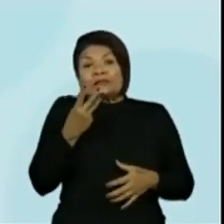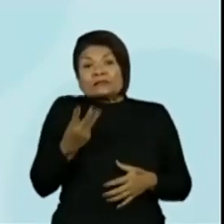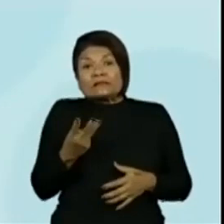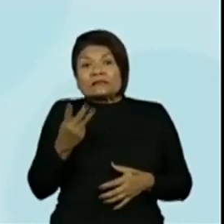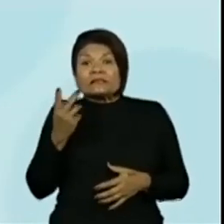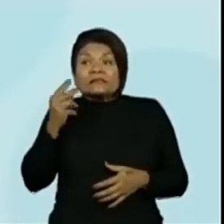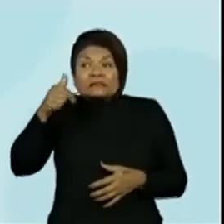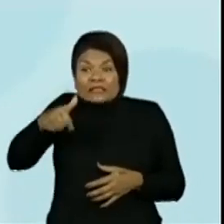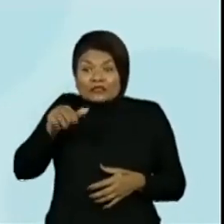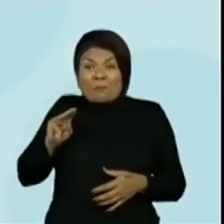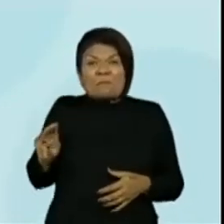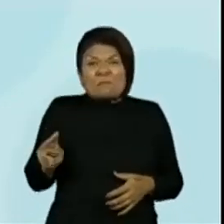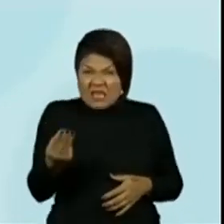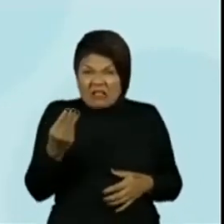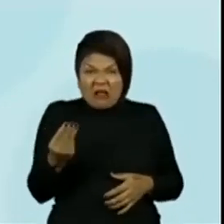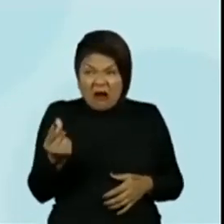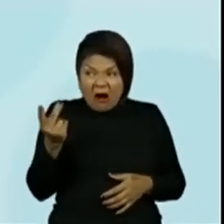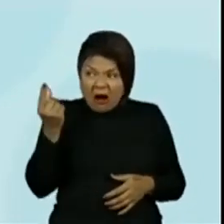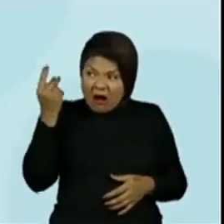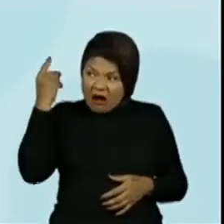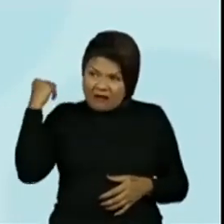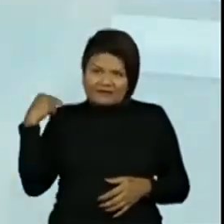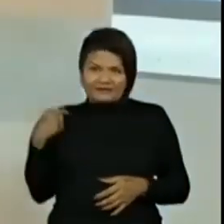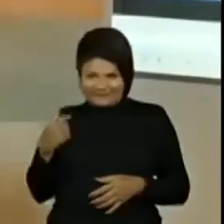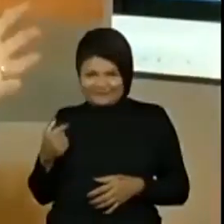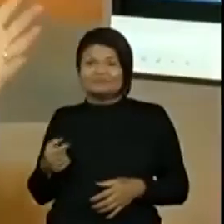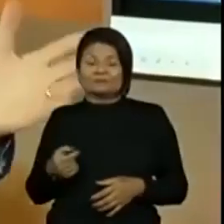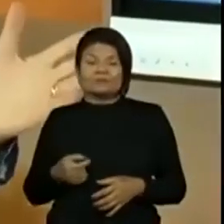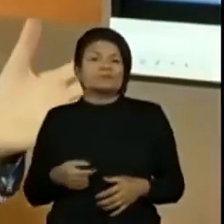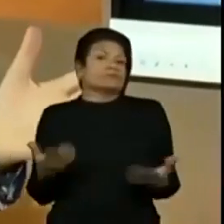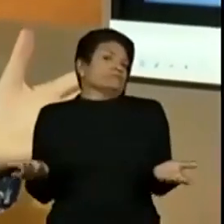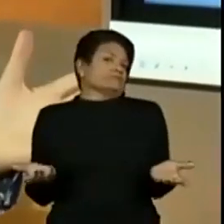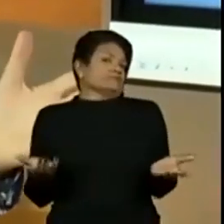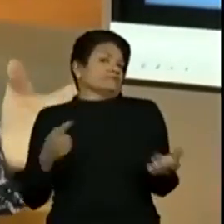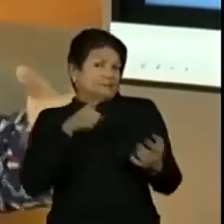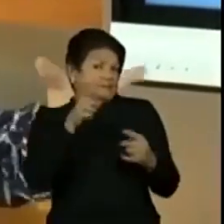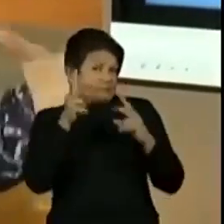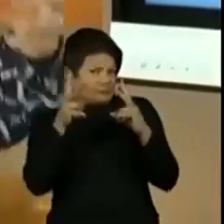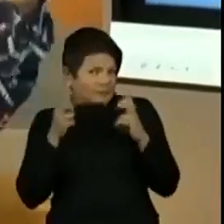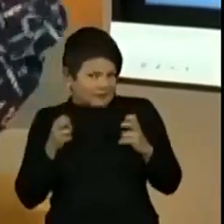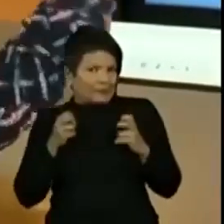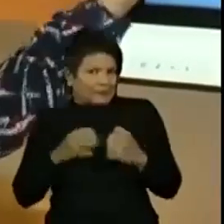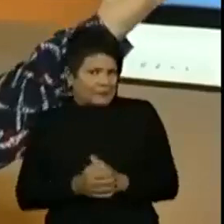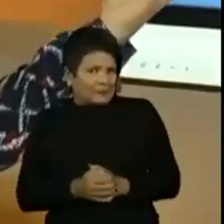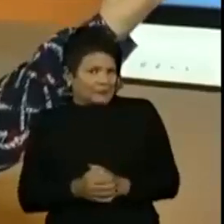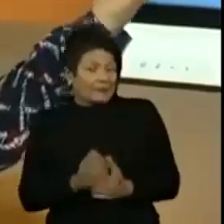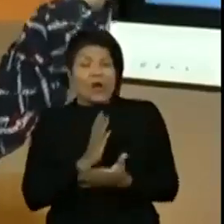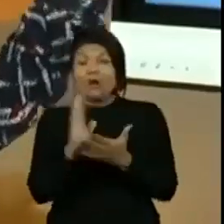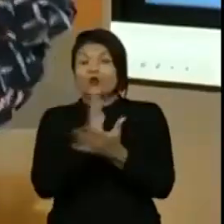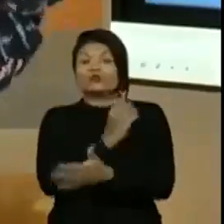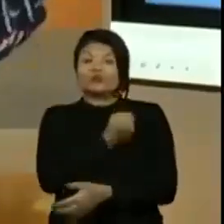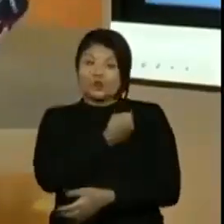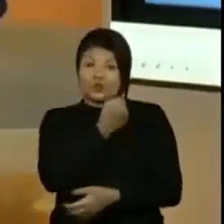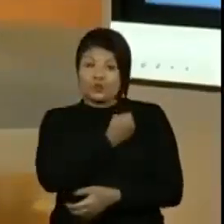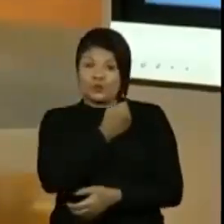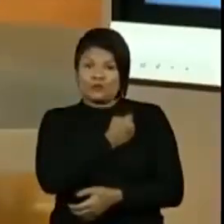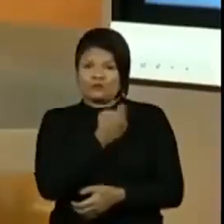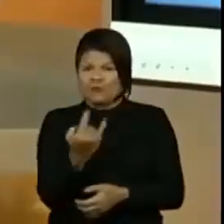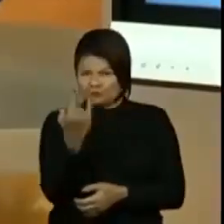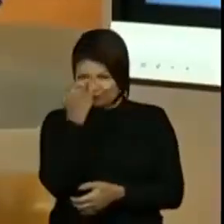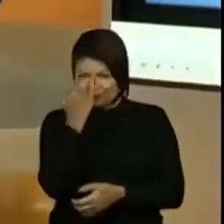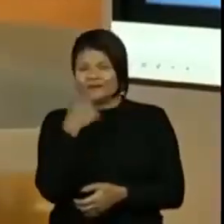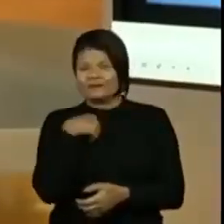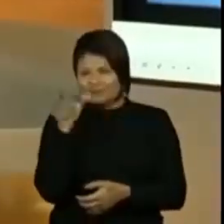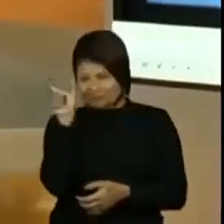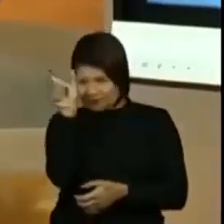237 milhões de anos? Bom, você deve ter percebido aí que alguns números, né, alguns